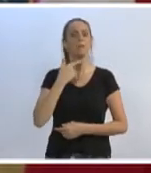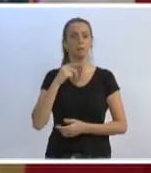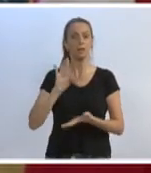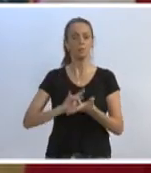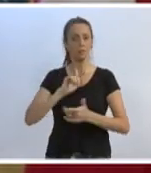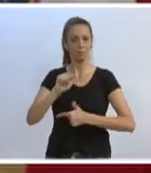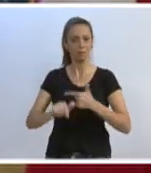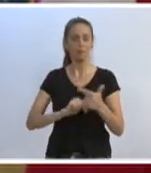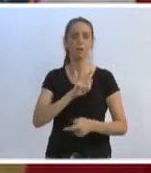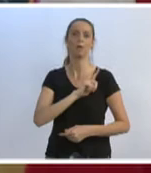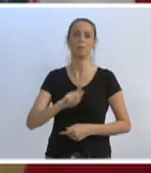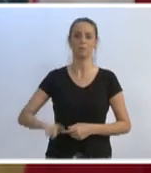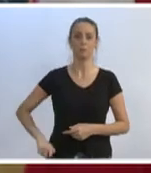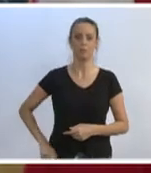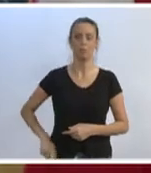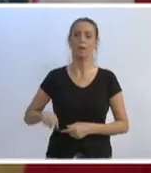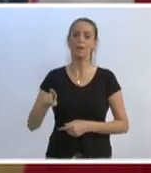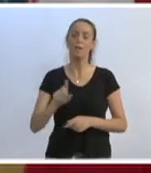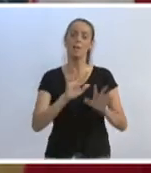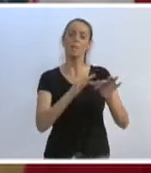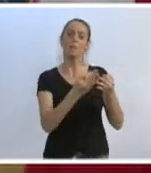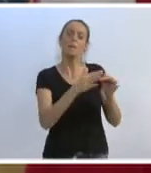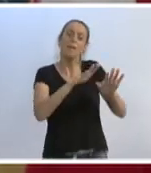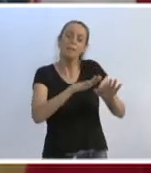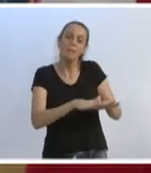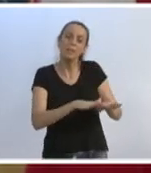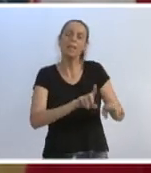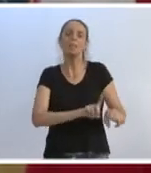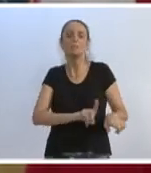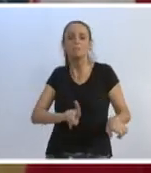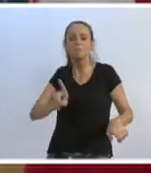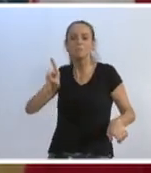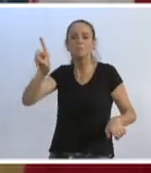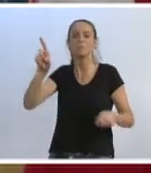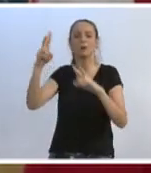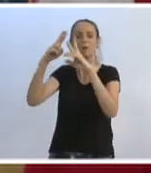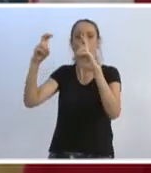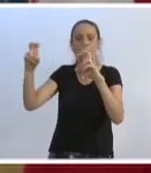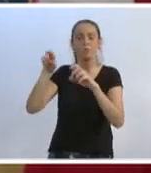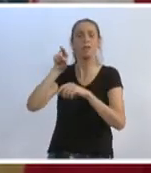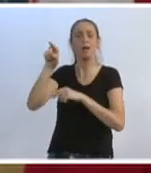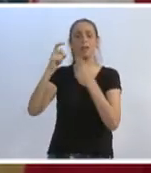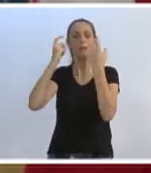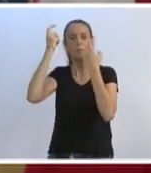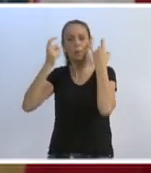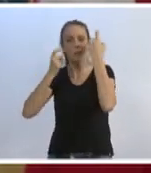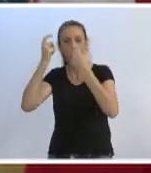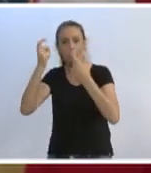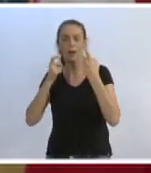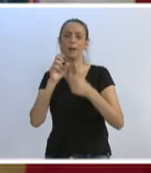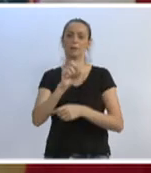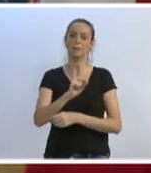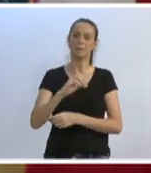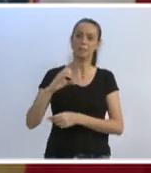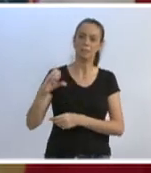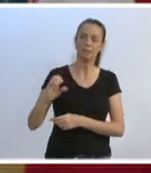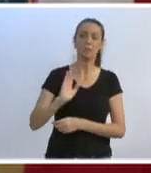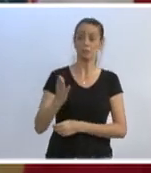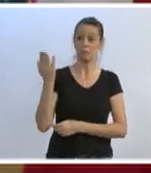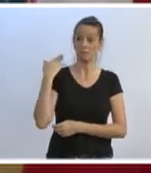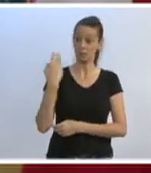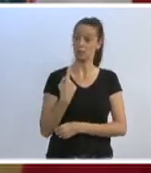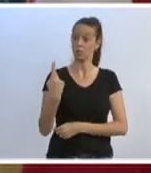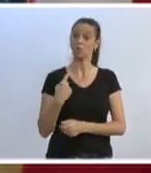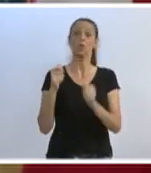família para poder fazer alguma coisa de bom para a nossa sociedade e preocupado com o nosso estado teve a oportunidade de trabalhar com